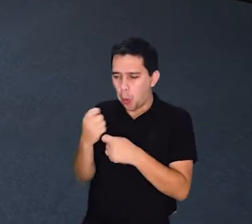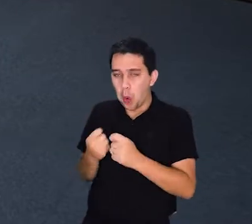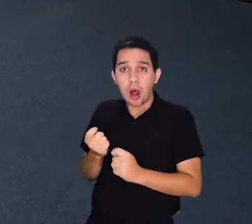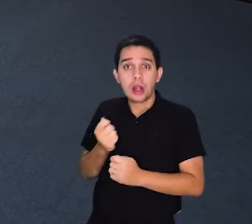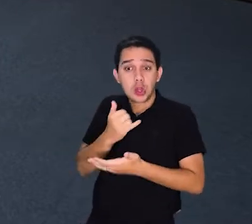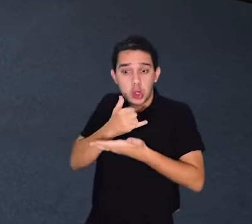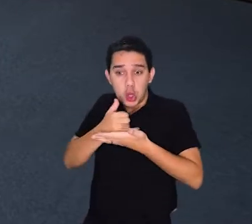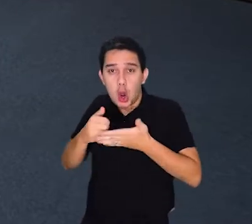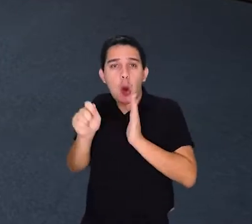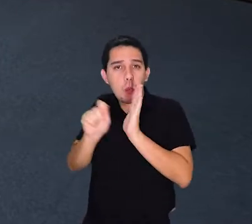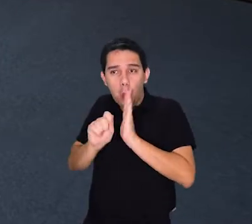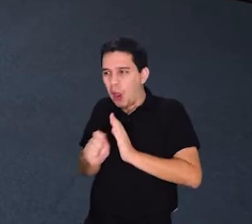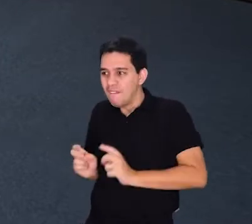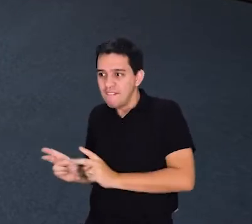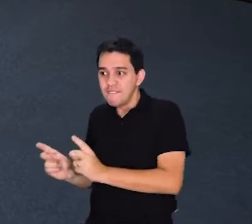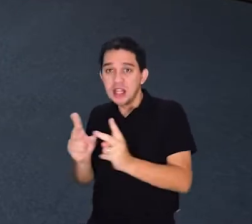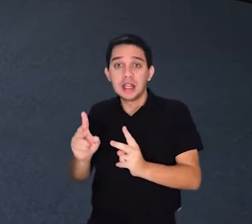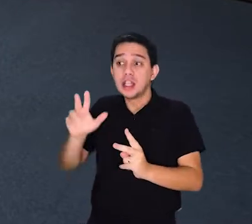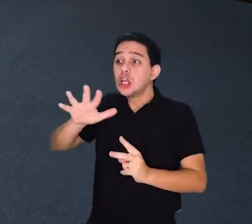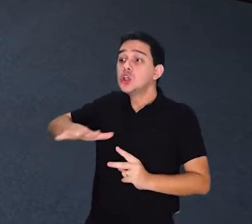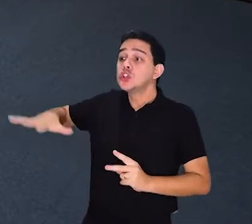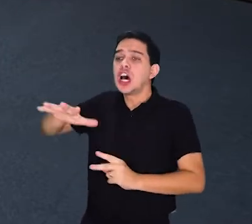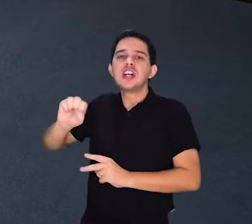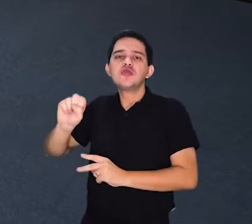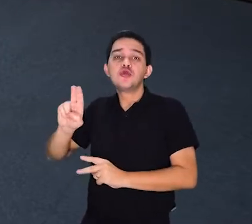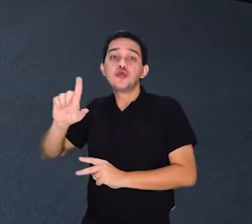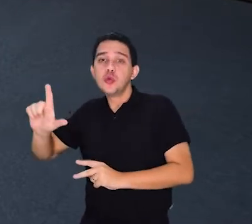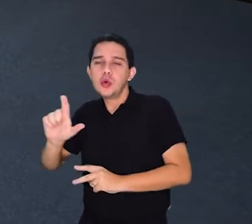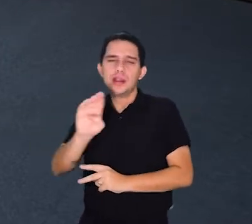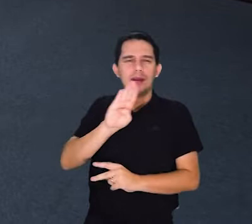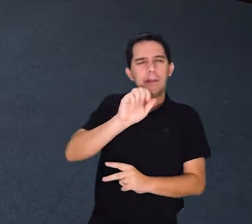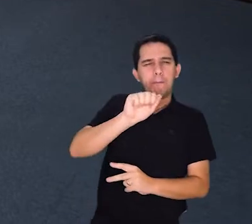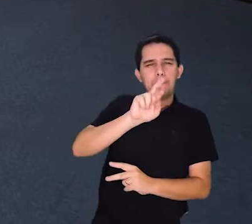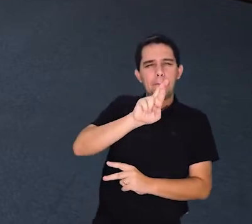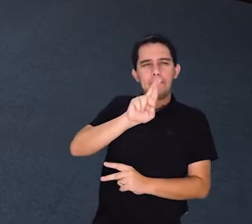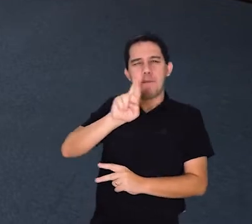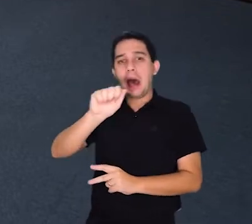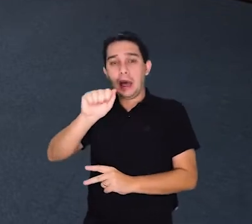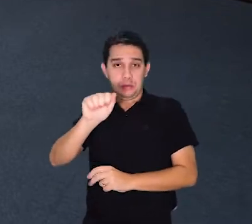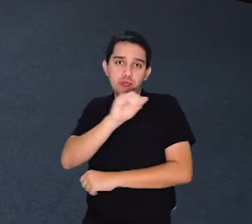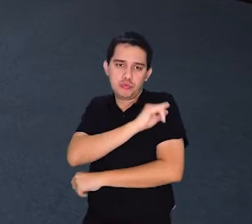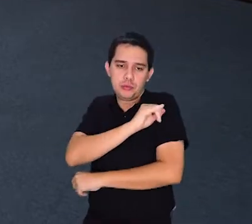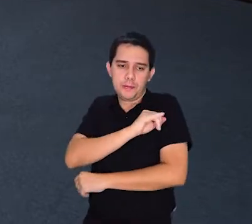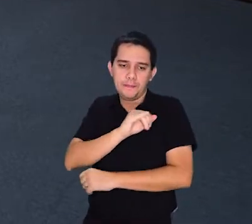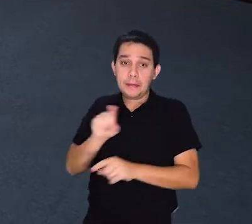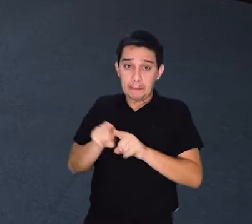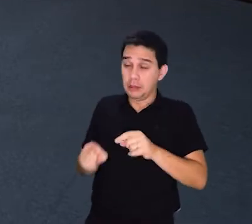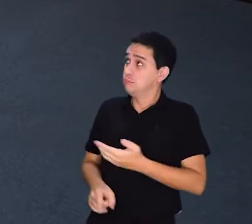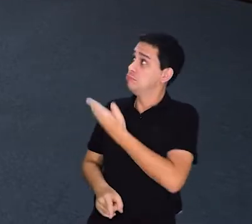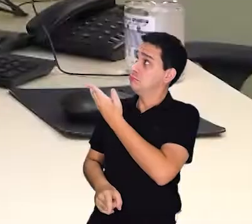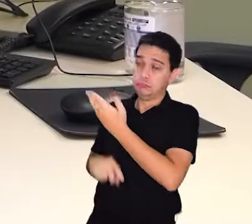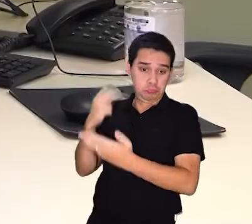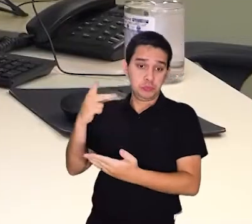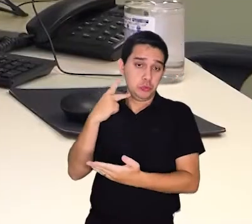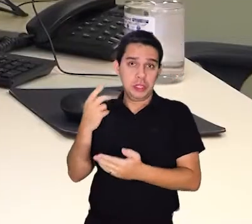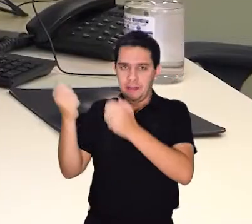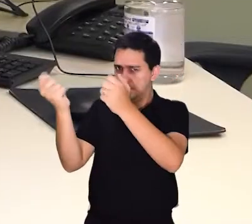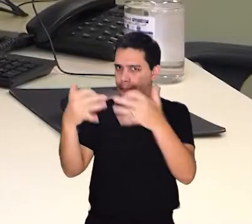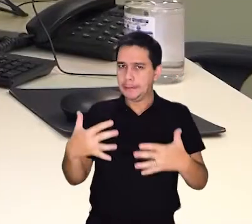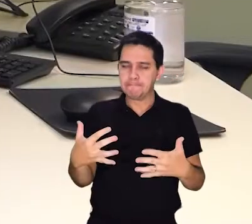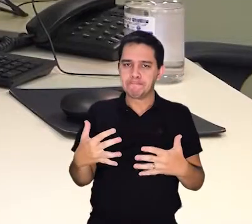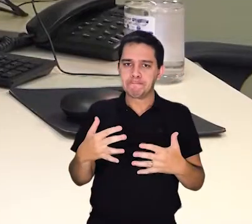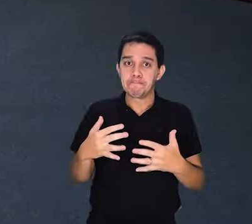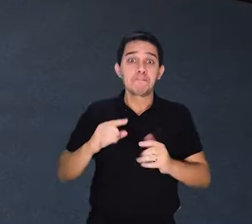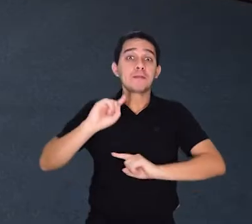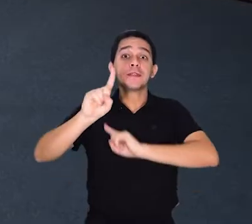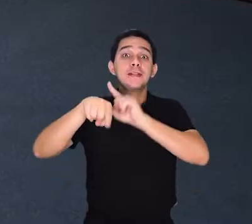conta comercial do WhatsApp para fornecer drogas a usuários da Zona Sul e Barra da Tijuca. Veja a participação do promotor de justiça Eduardo